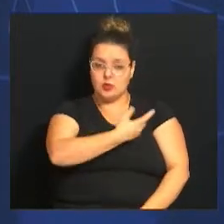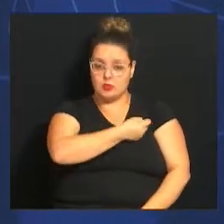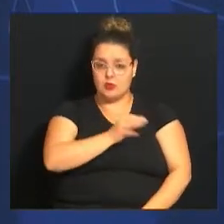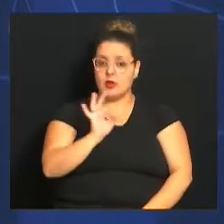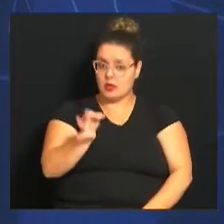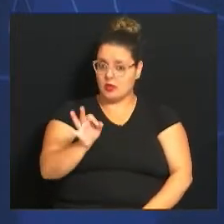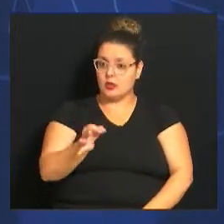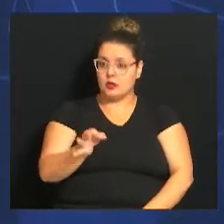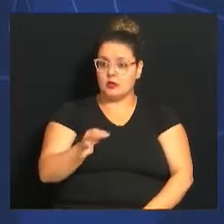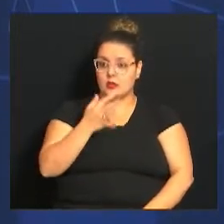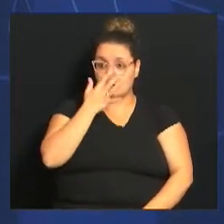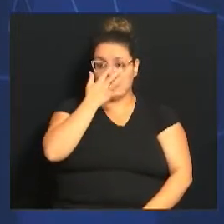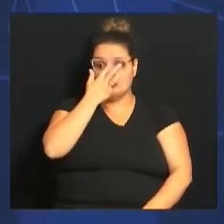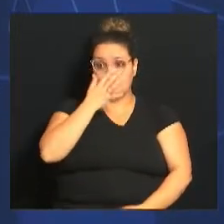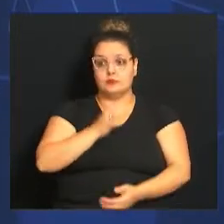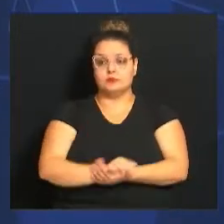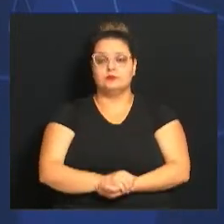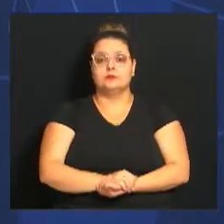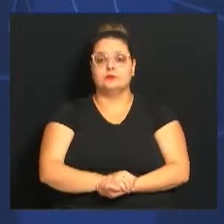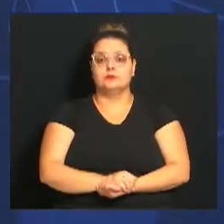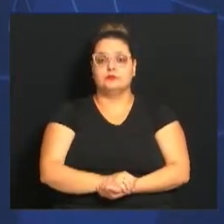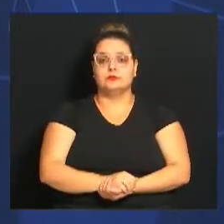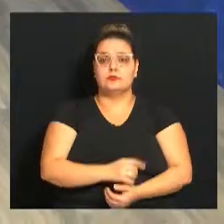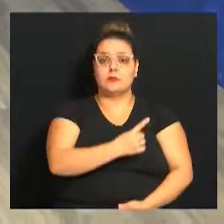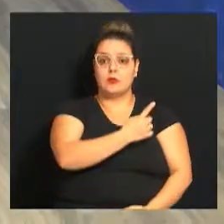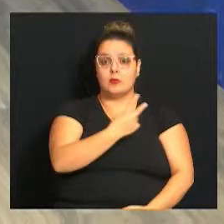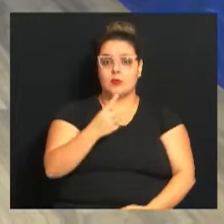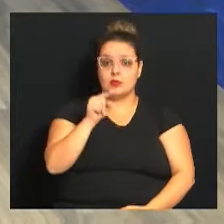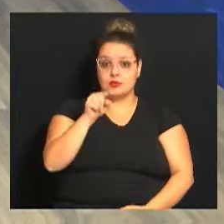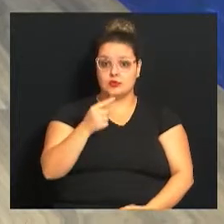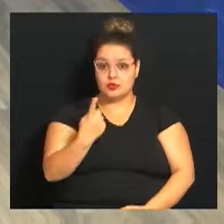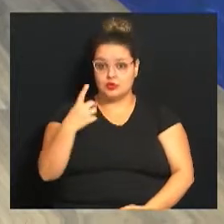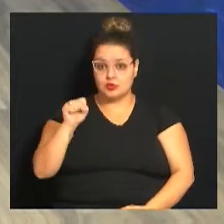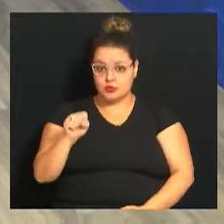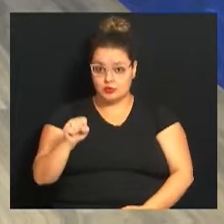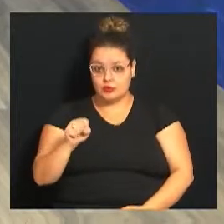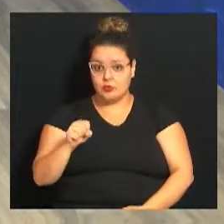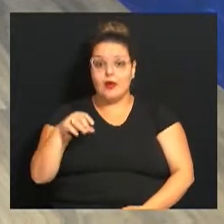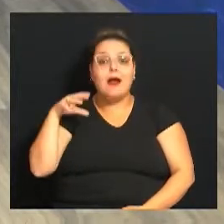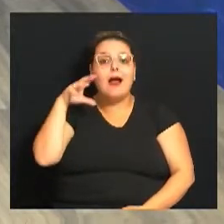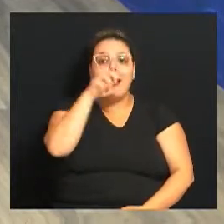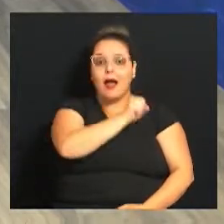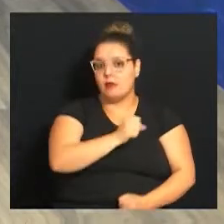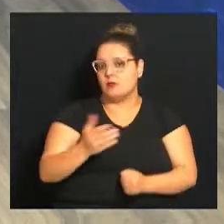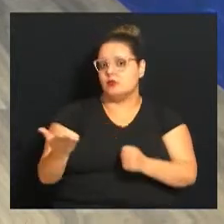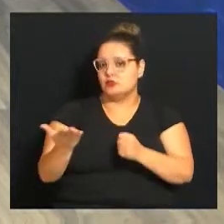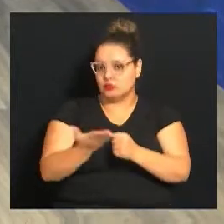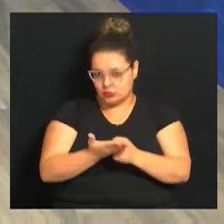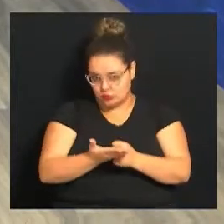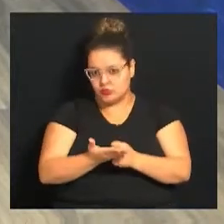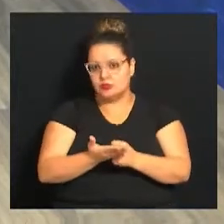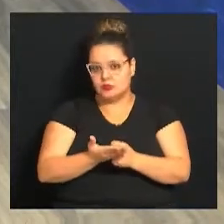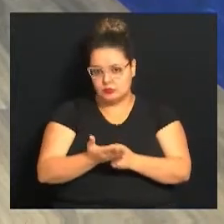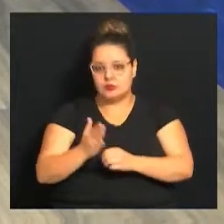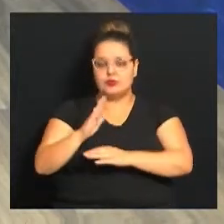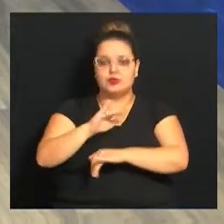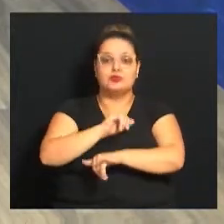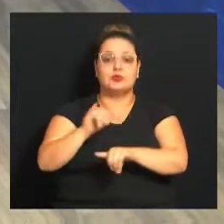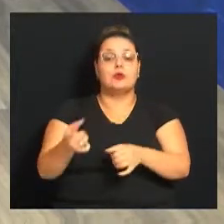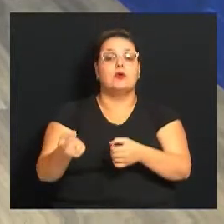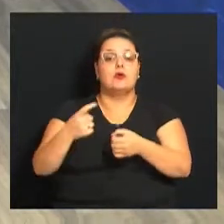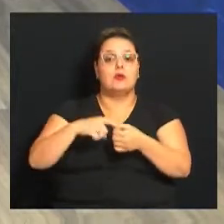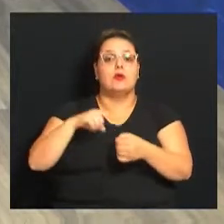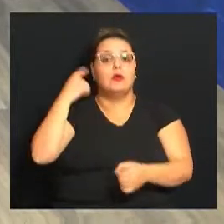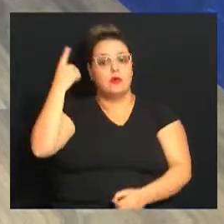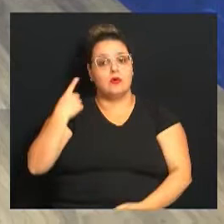sempre atualizada. 12:18, vamos fazer o seguinte, rápido intervalo aqui no nosso Câmara Notícia. Na volta, a Mirna Abreu já